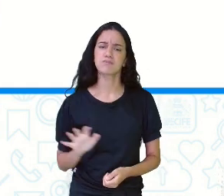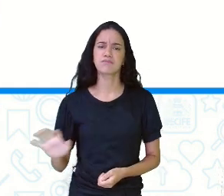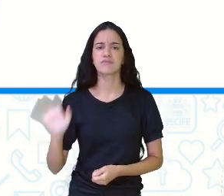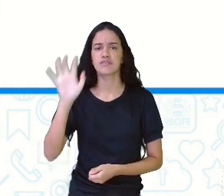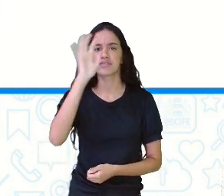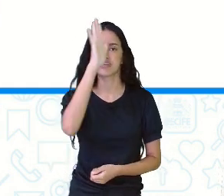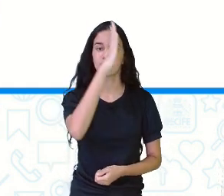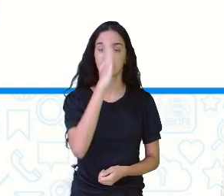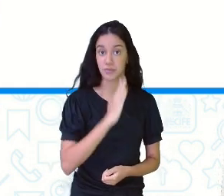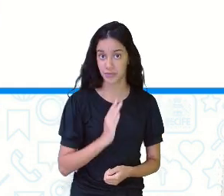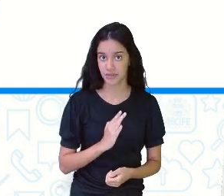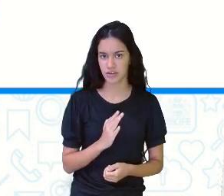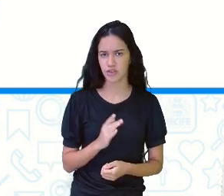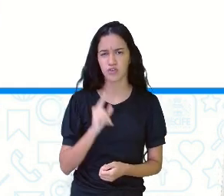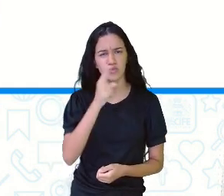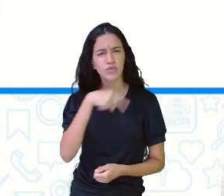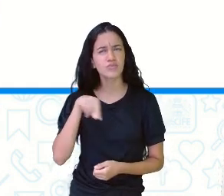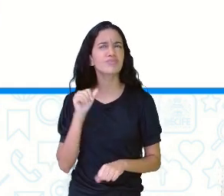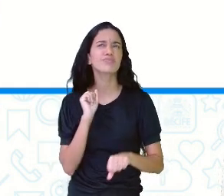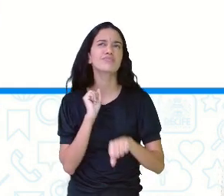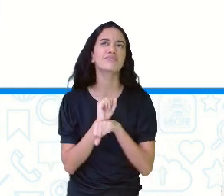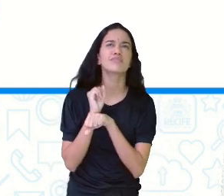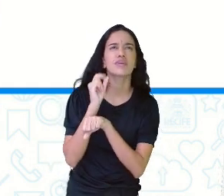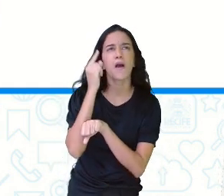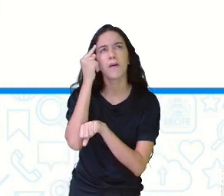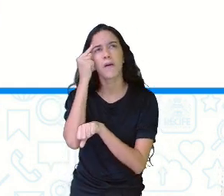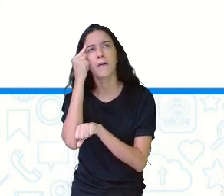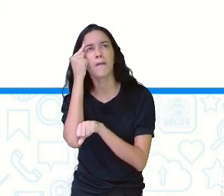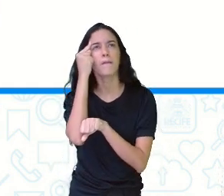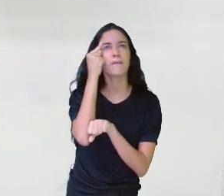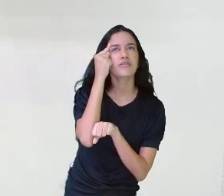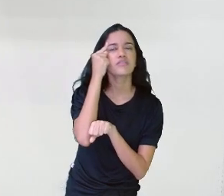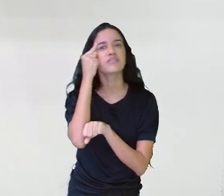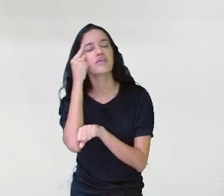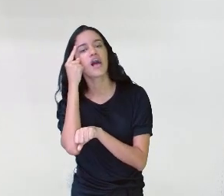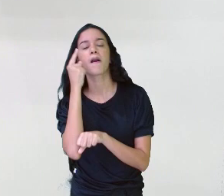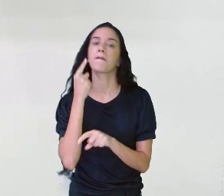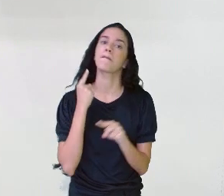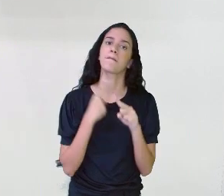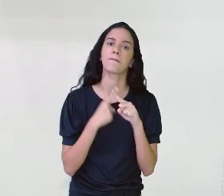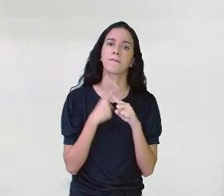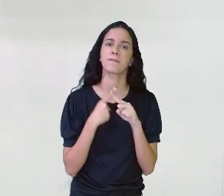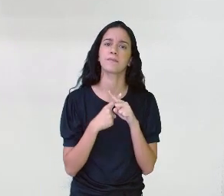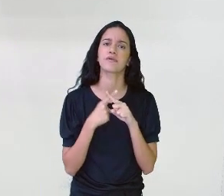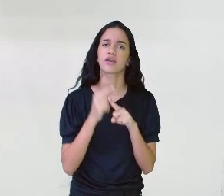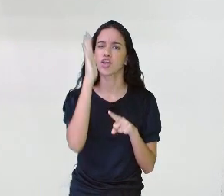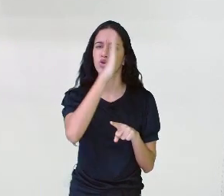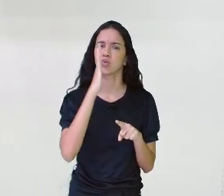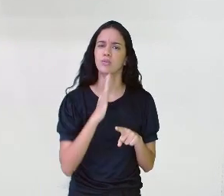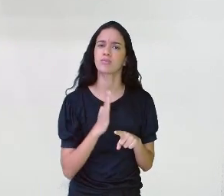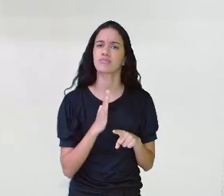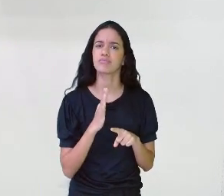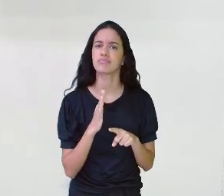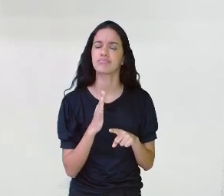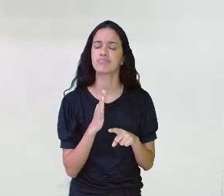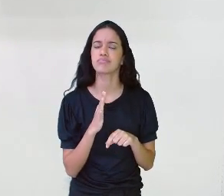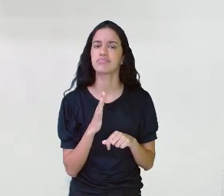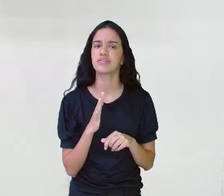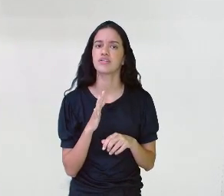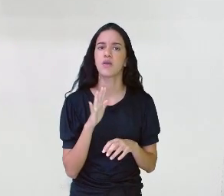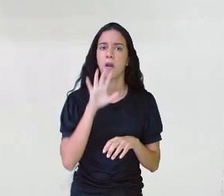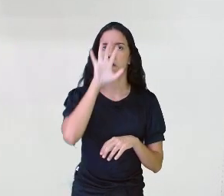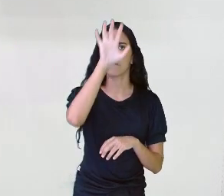do Brasil. Vocês já pararam para pensar o porquê o Brasil é dividido em